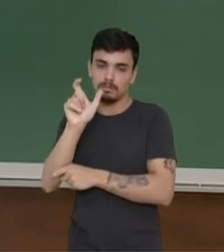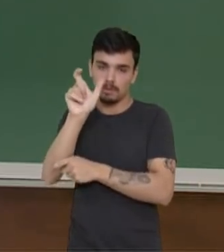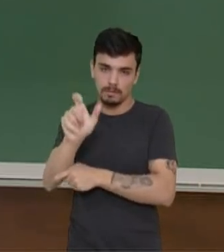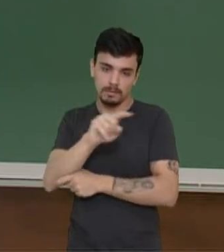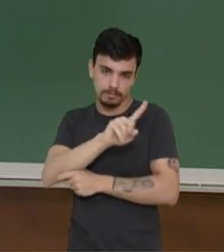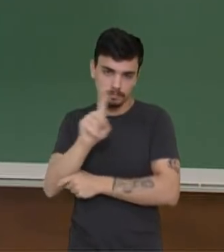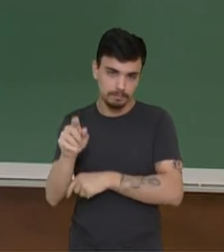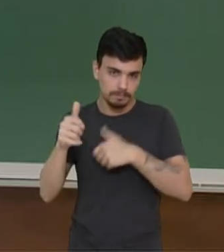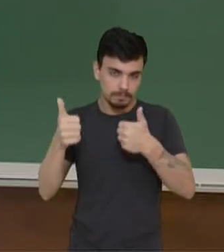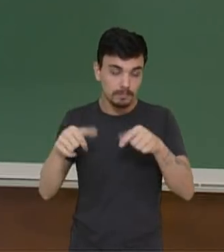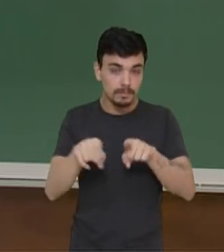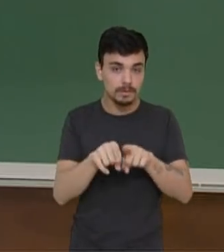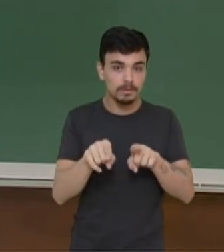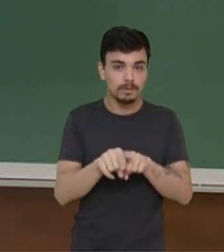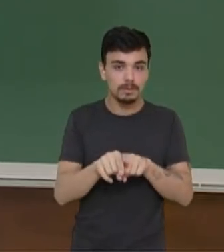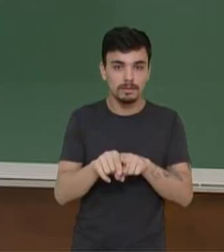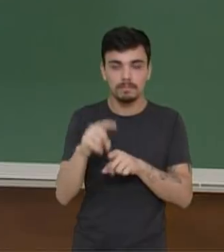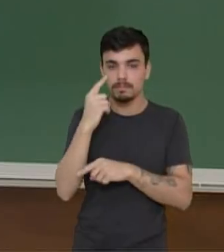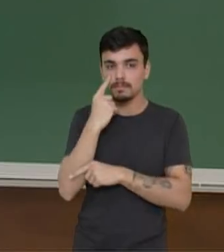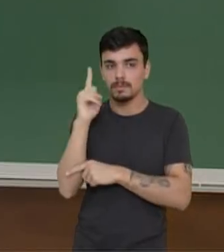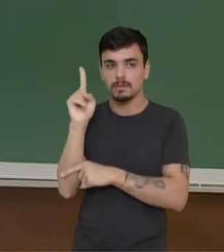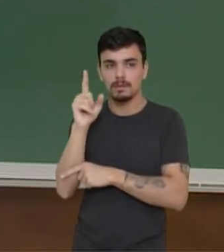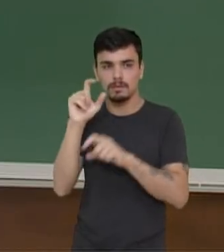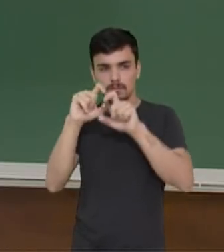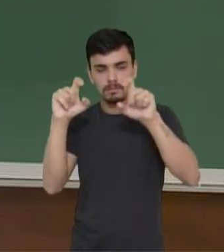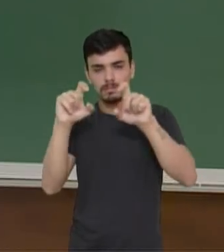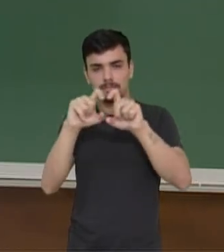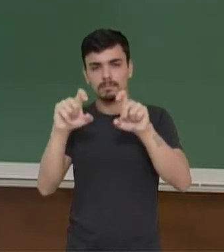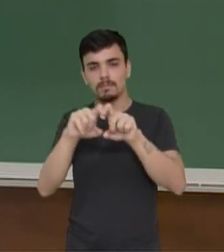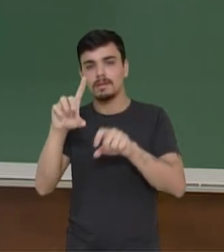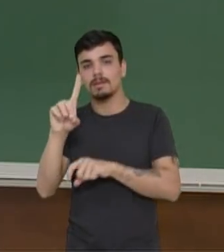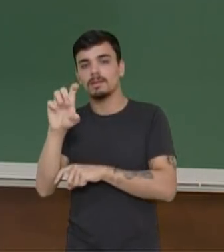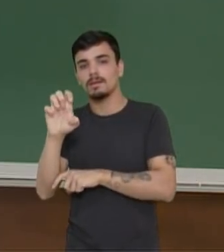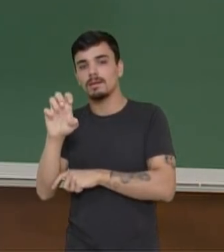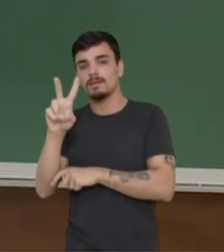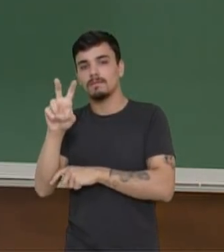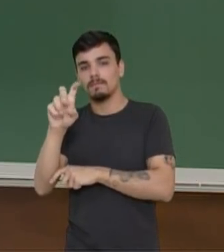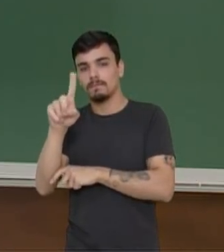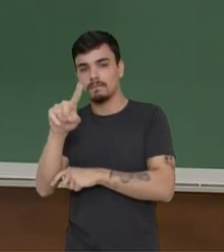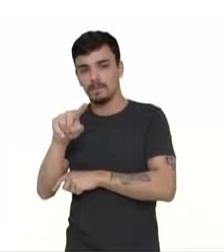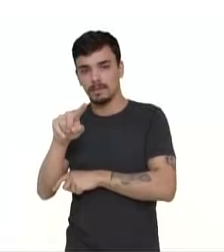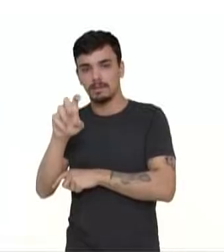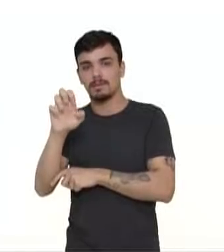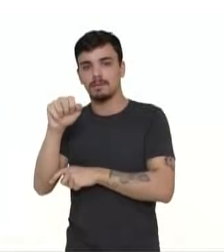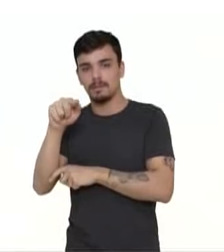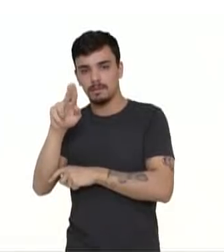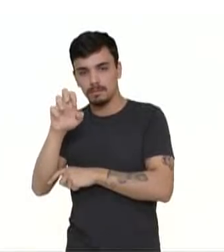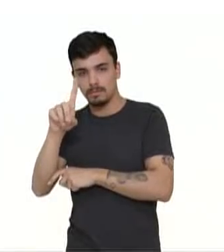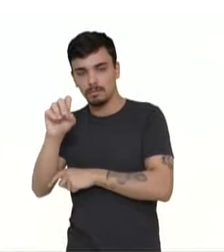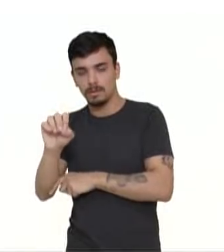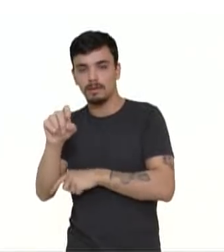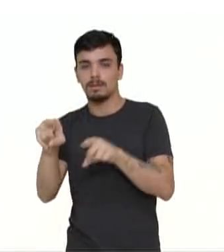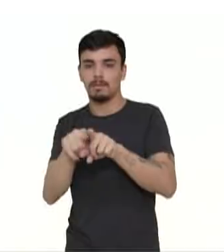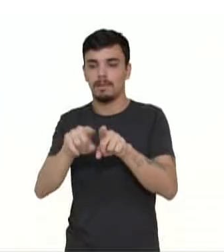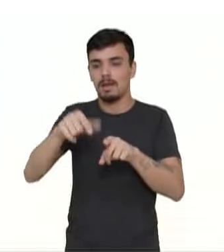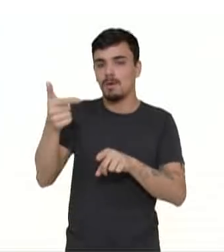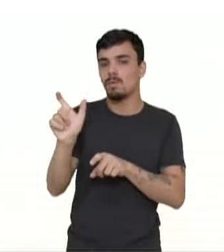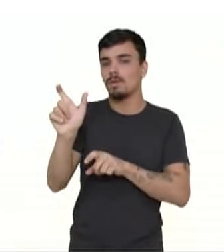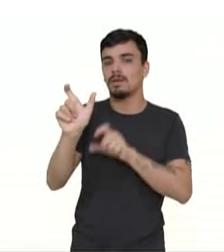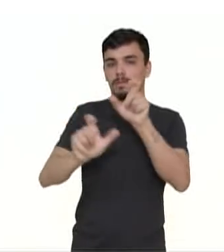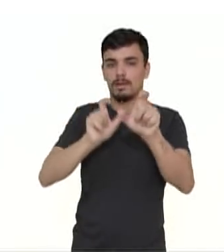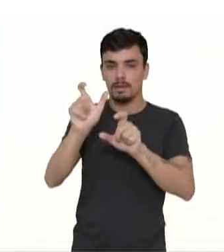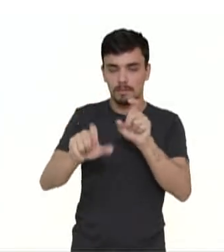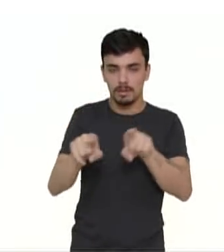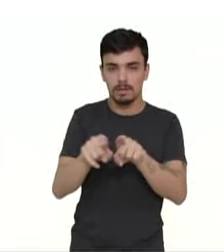sugere. De vez em quando, de vez em quando é mais de uma palavra, então a gente tem ali uma locução adverbial